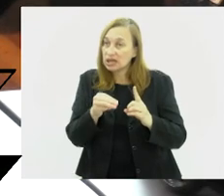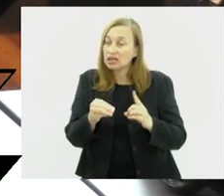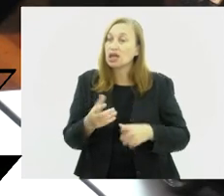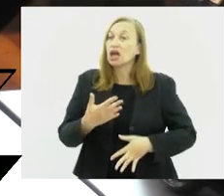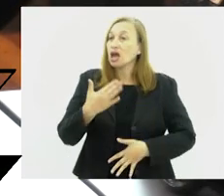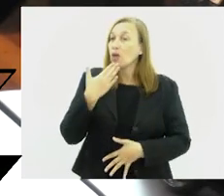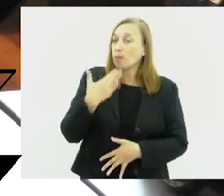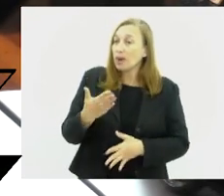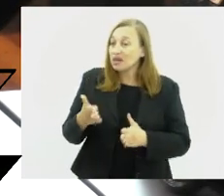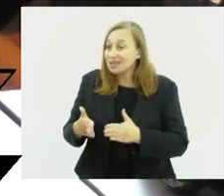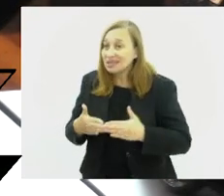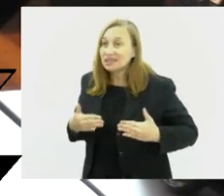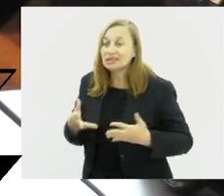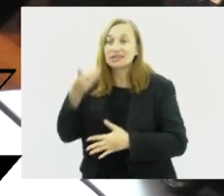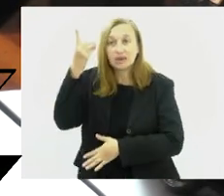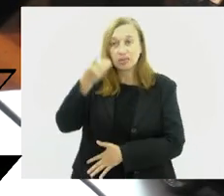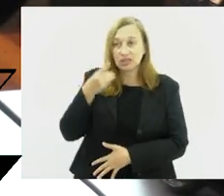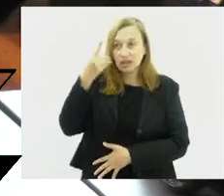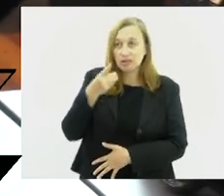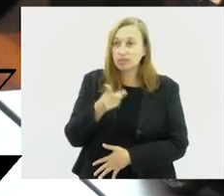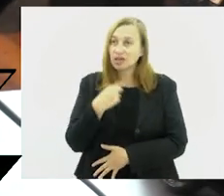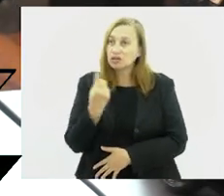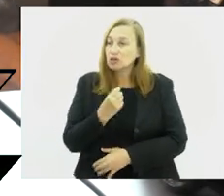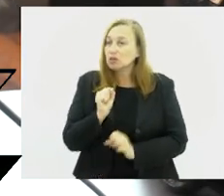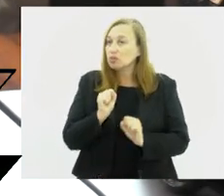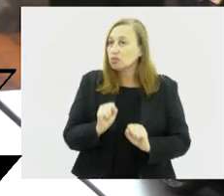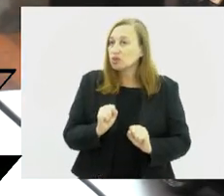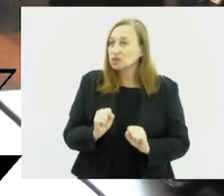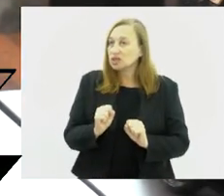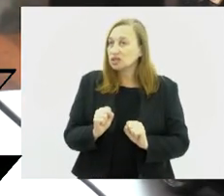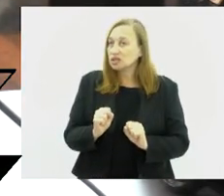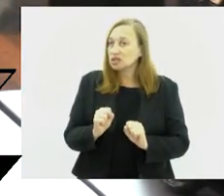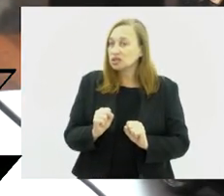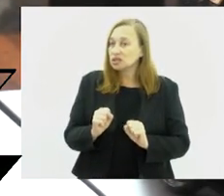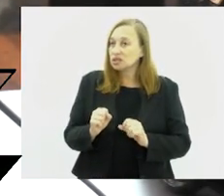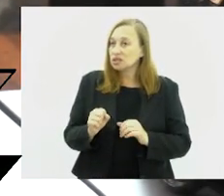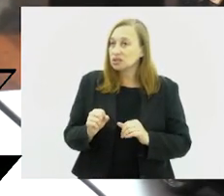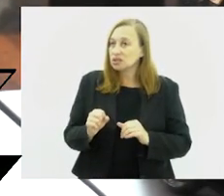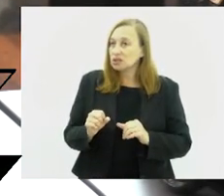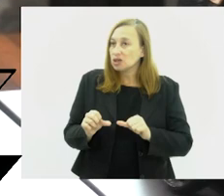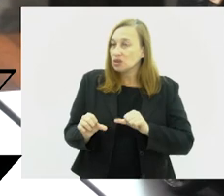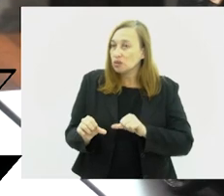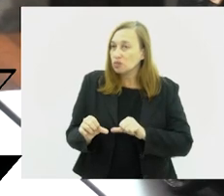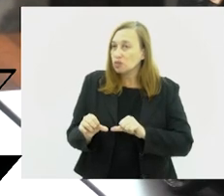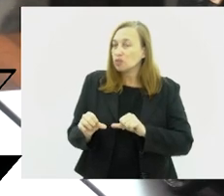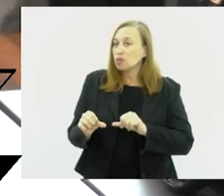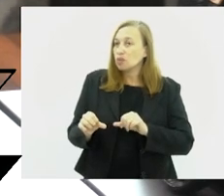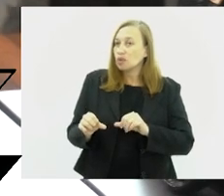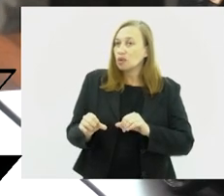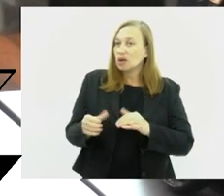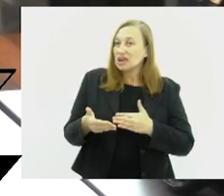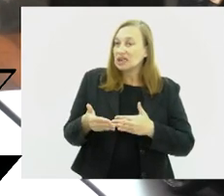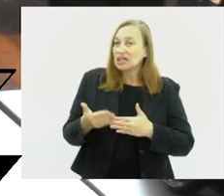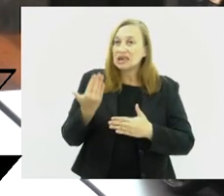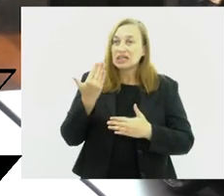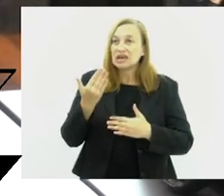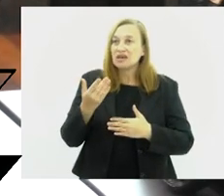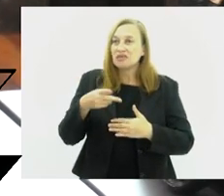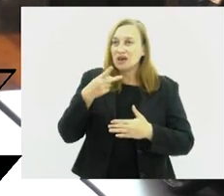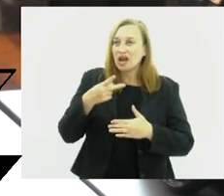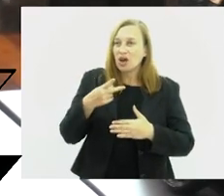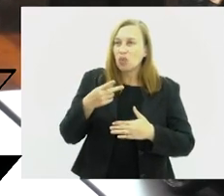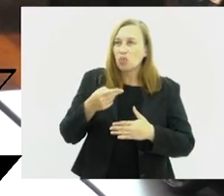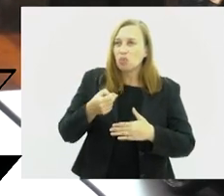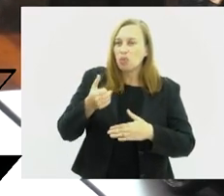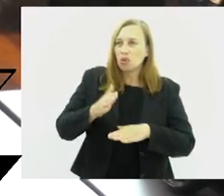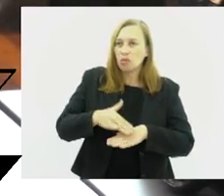eu peço licença, deputado, para que nós possamos dar um passo atrás no debate para tentar entender quem